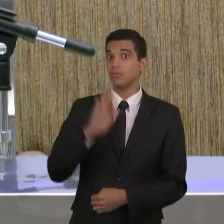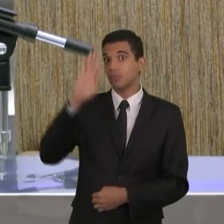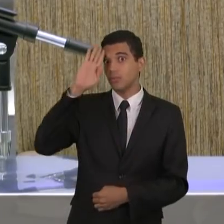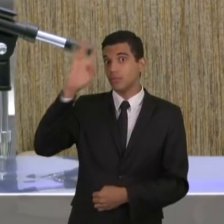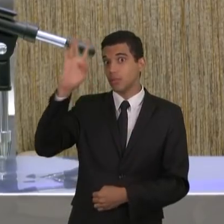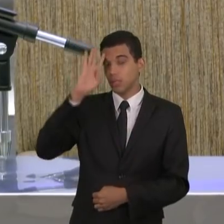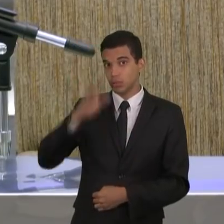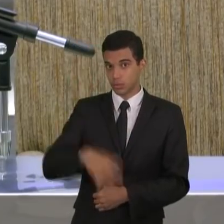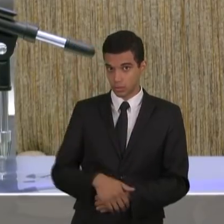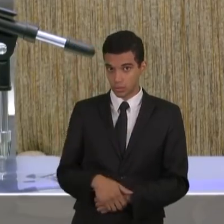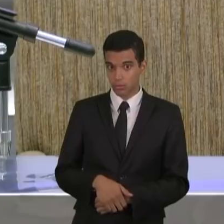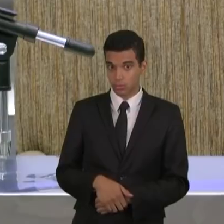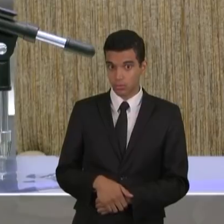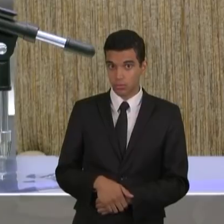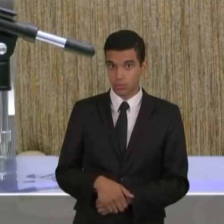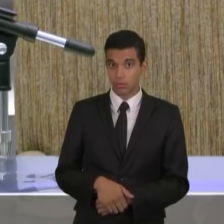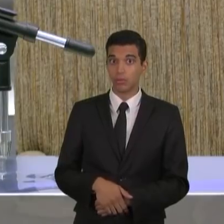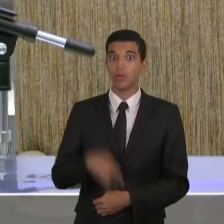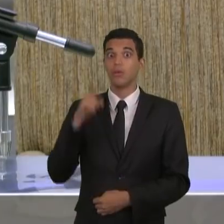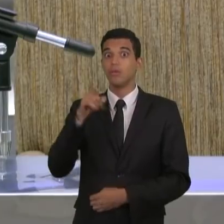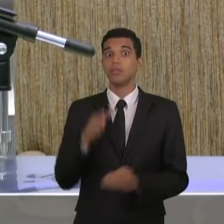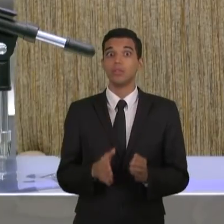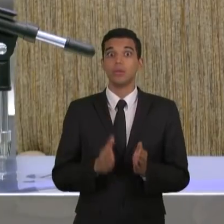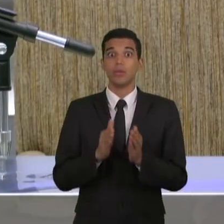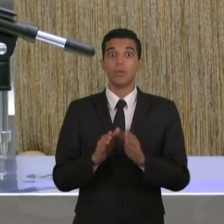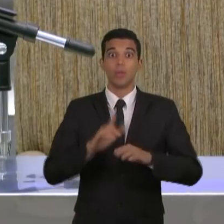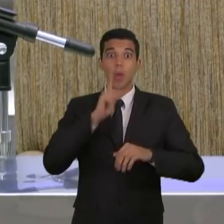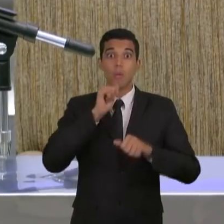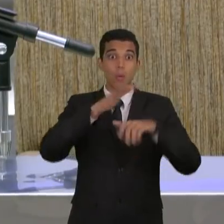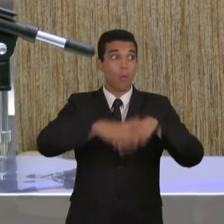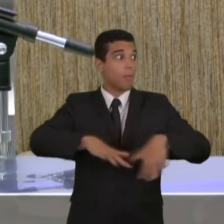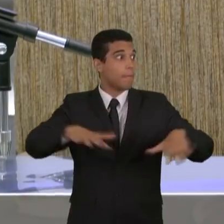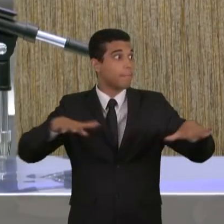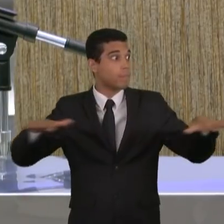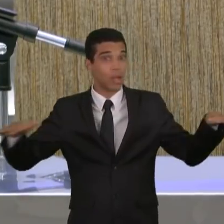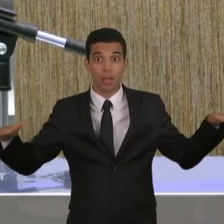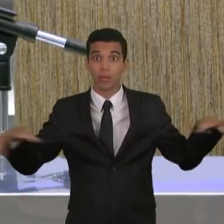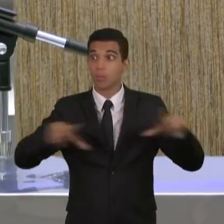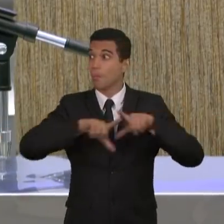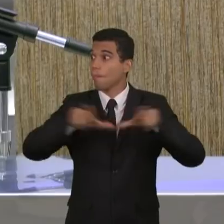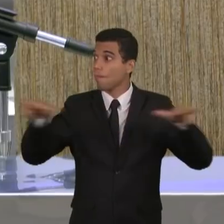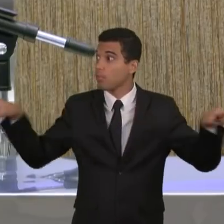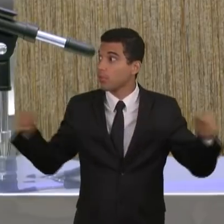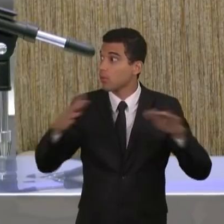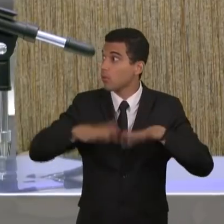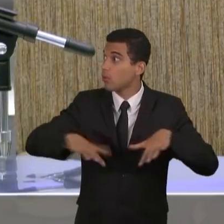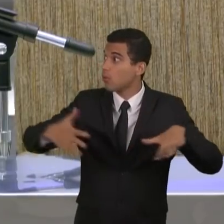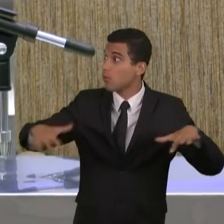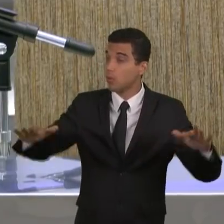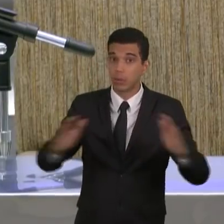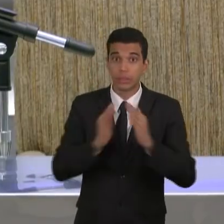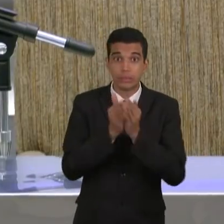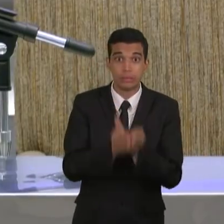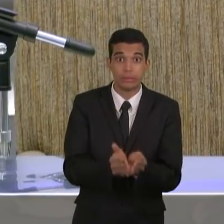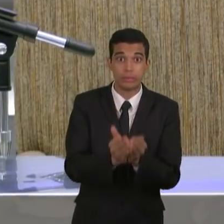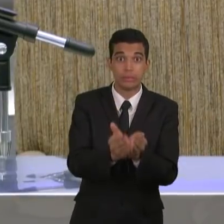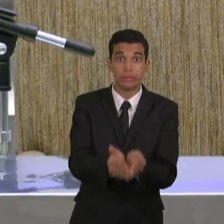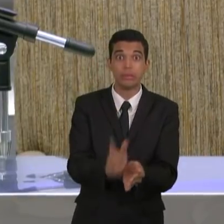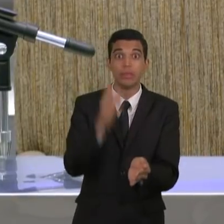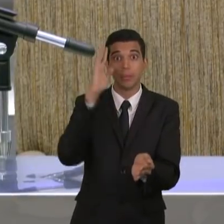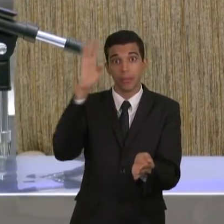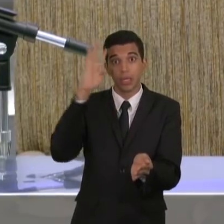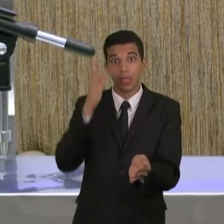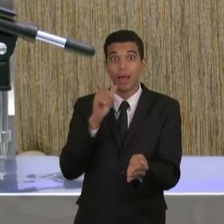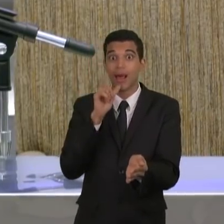desesperador ver a água entrando no barco e ficando lá e se ela sair se era bom Agora